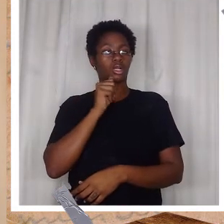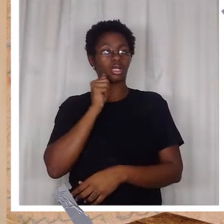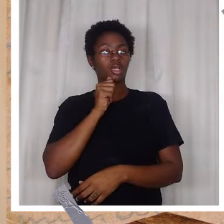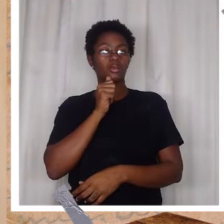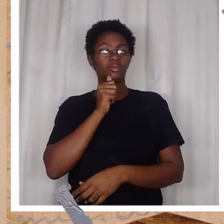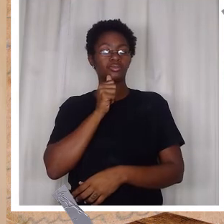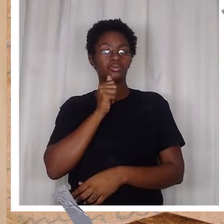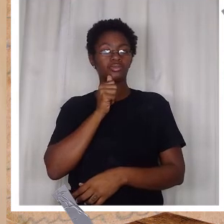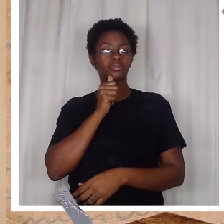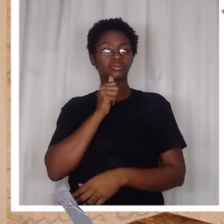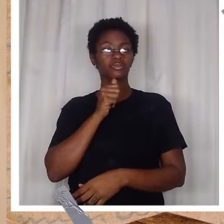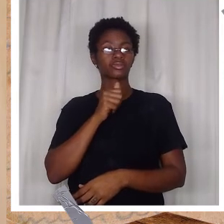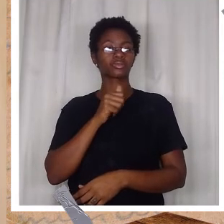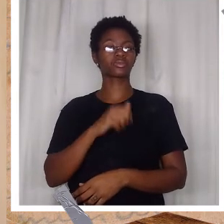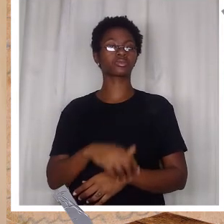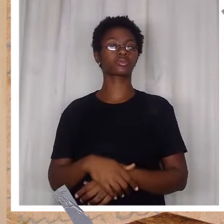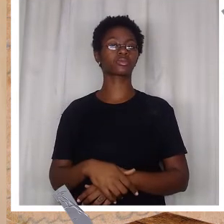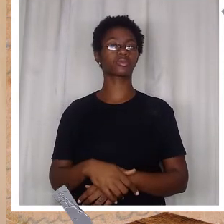traz